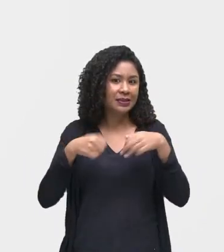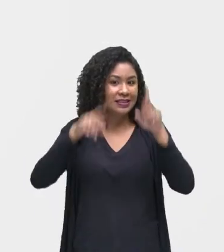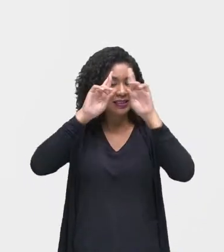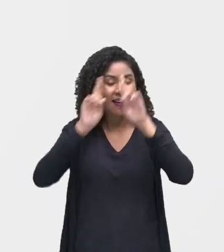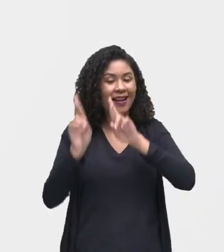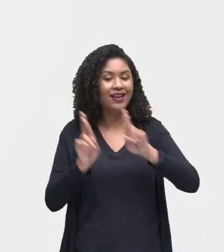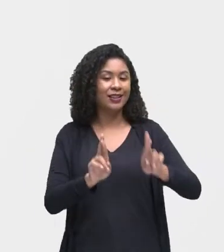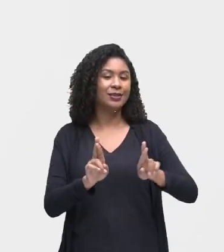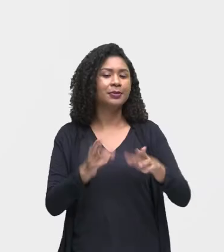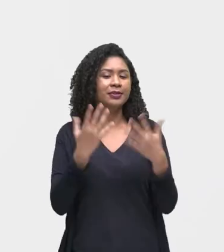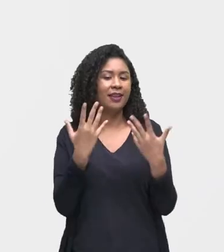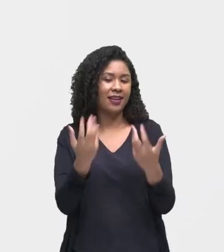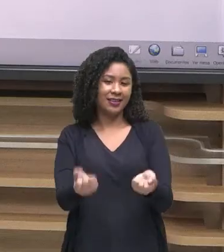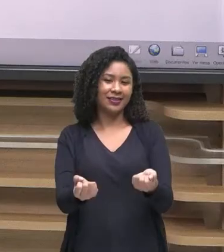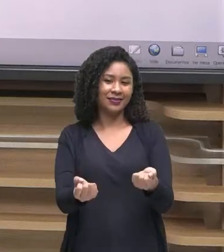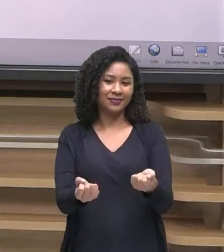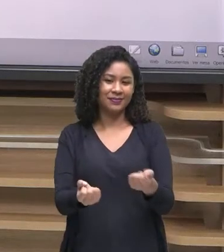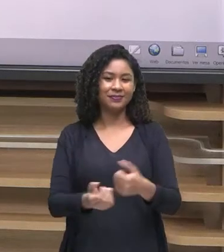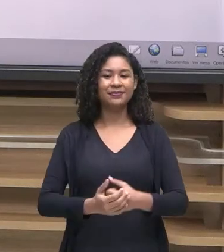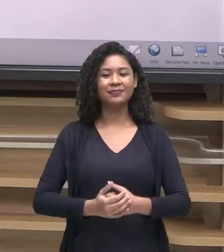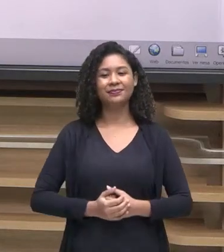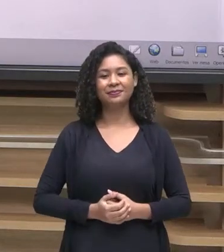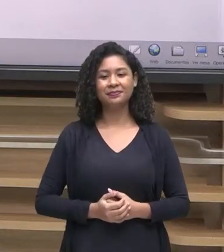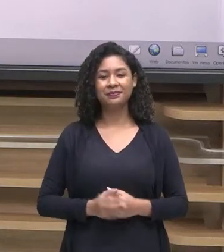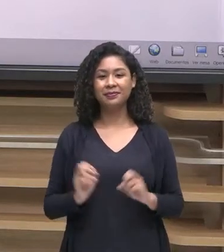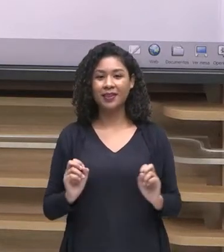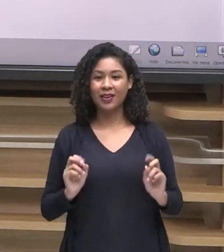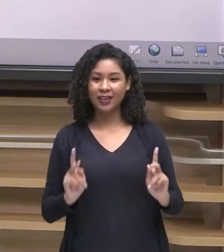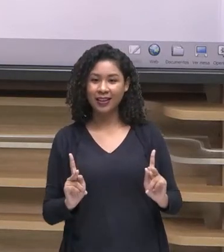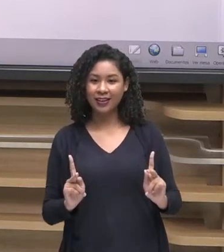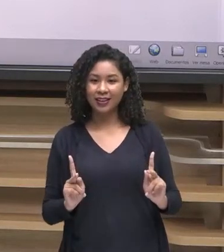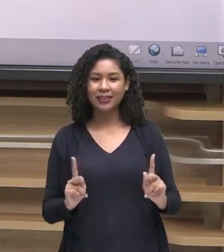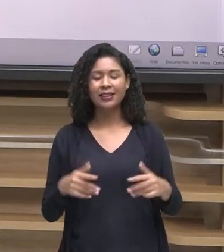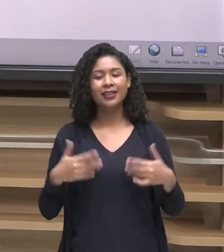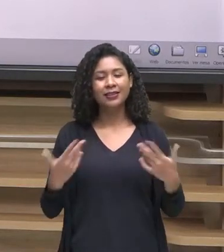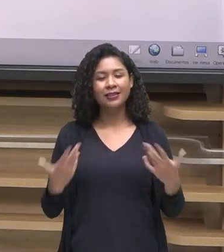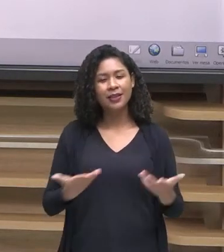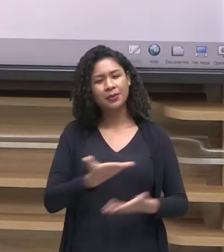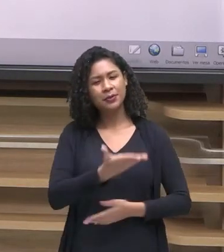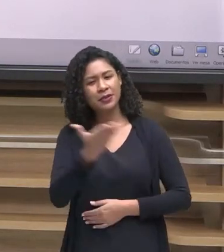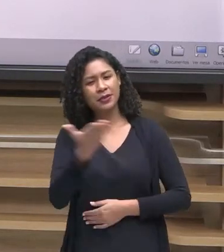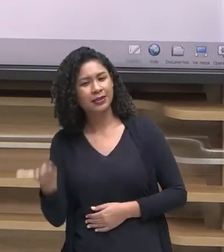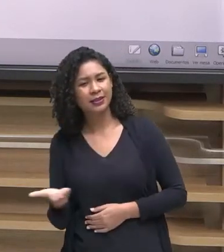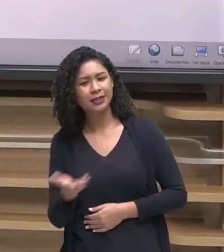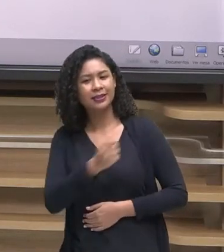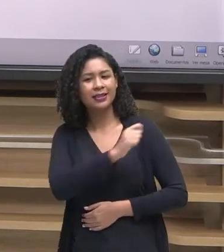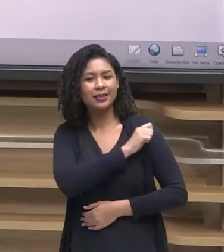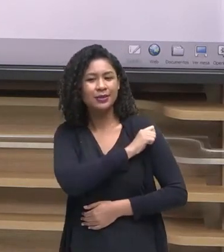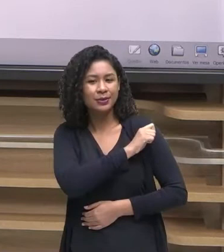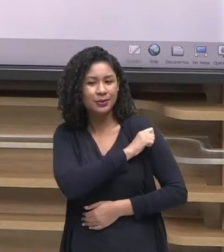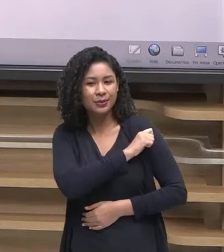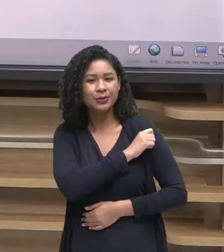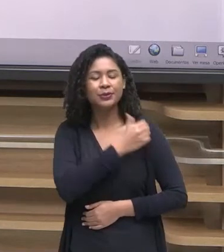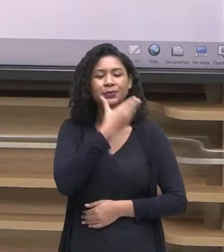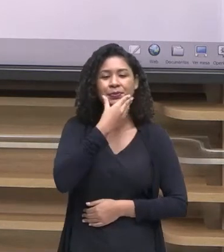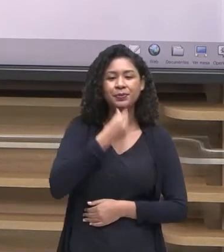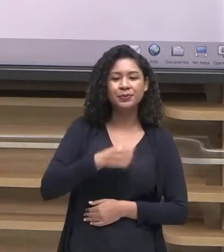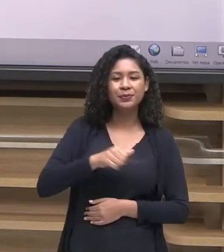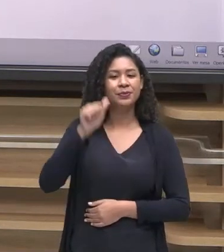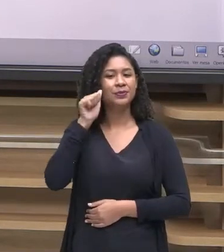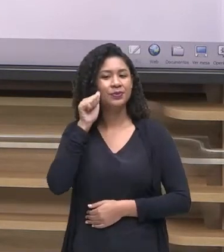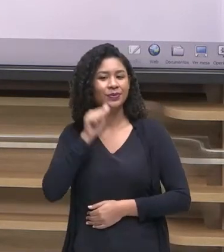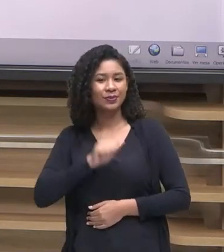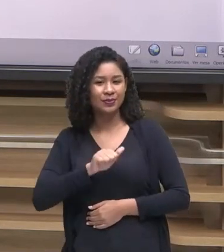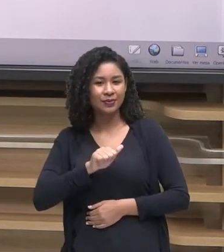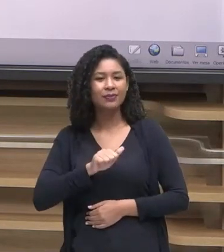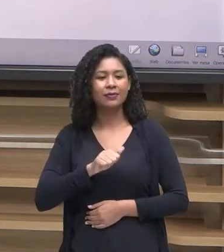e acolhido, tá? Então, meu caro aluno, minha cara aluna, ao longo dessa aula de hoje nós fizemos uma reflexão sobre